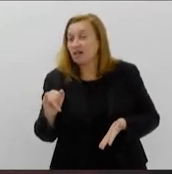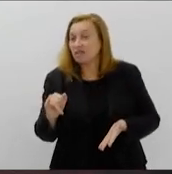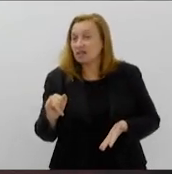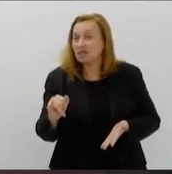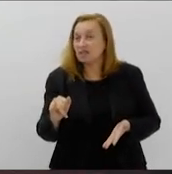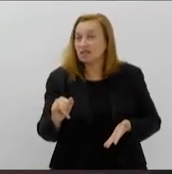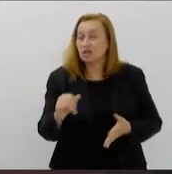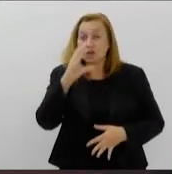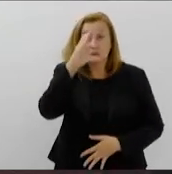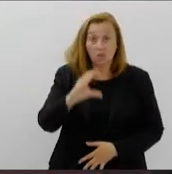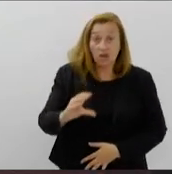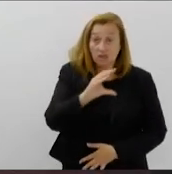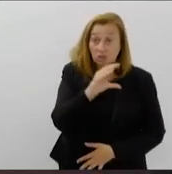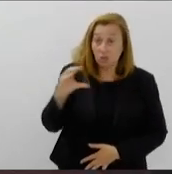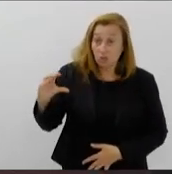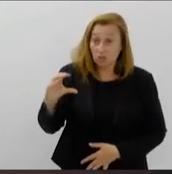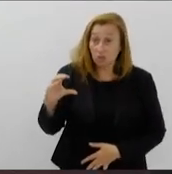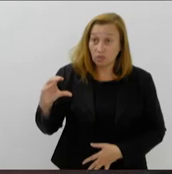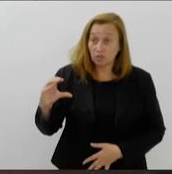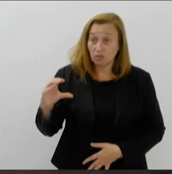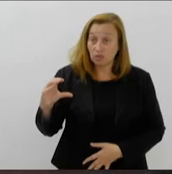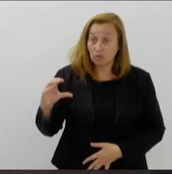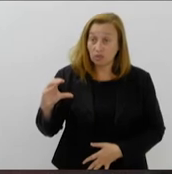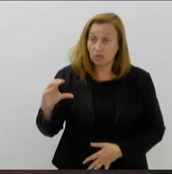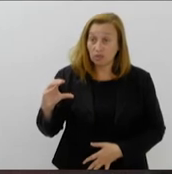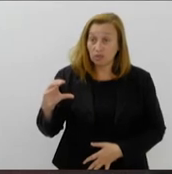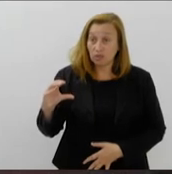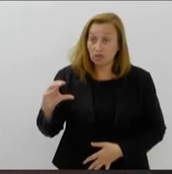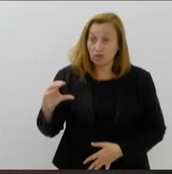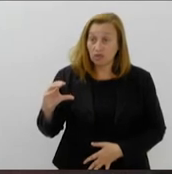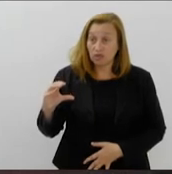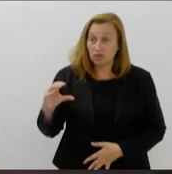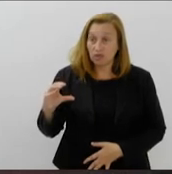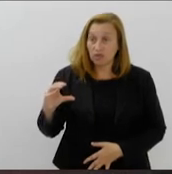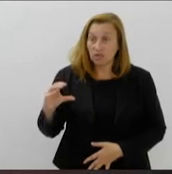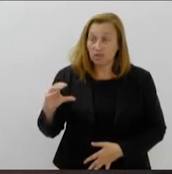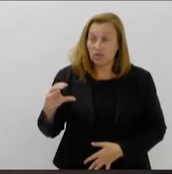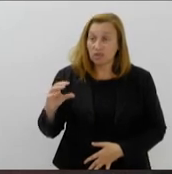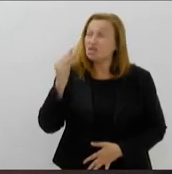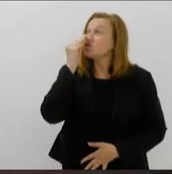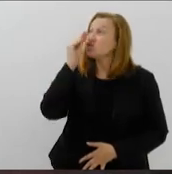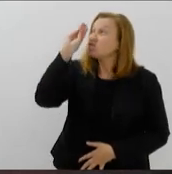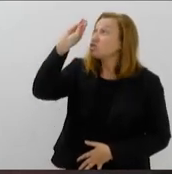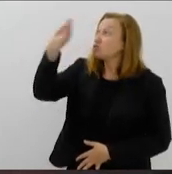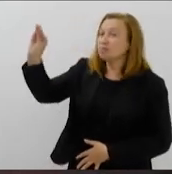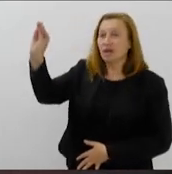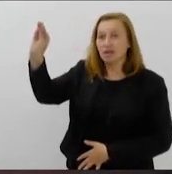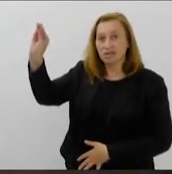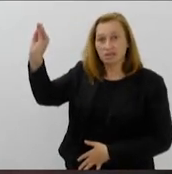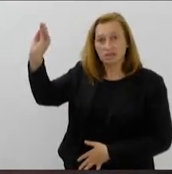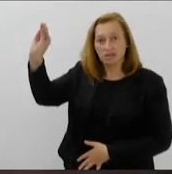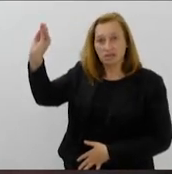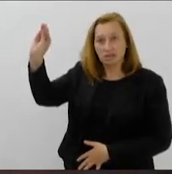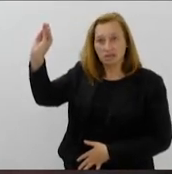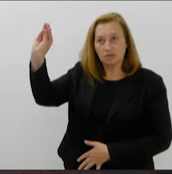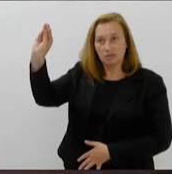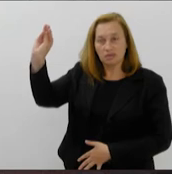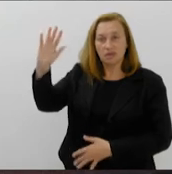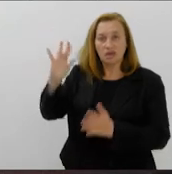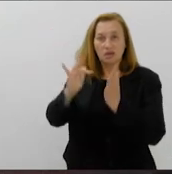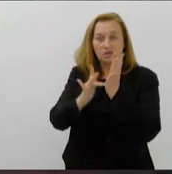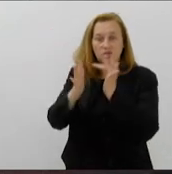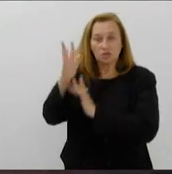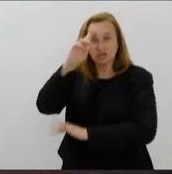o catolicismo deixe de ser fiel ao Senhor Jesus